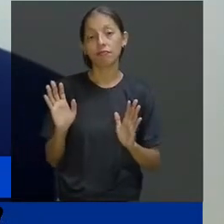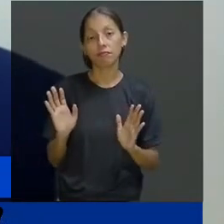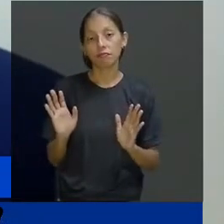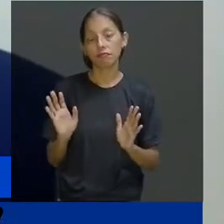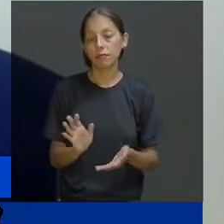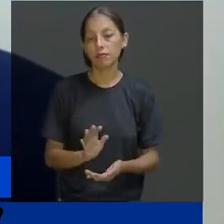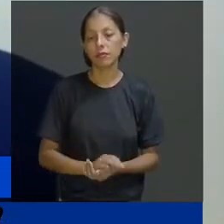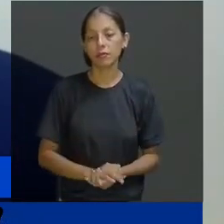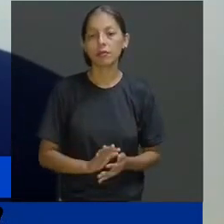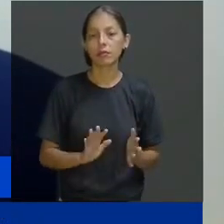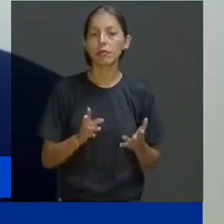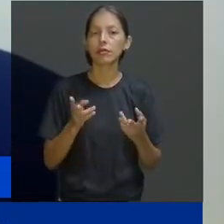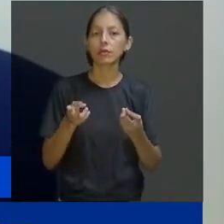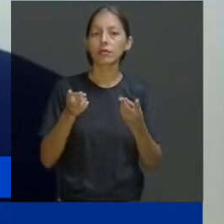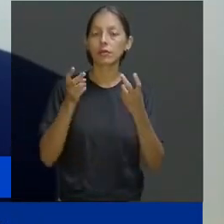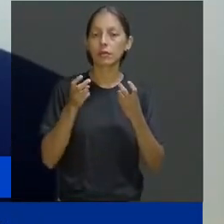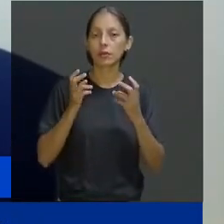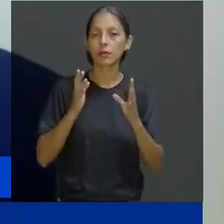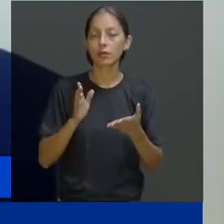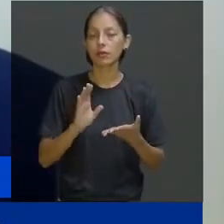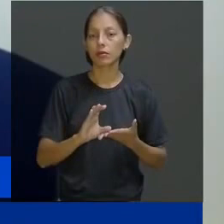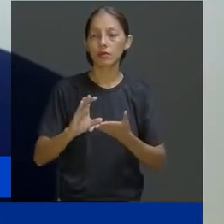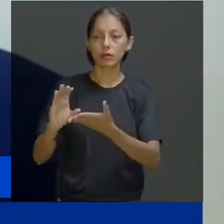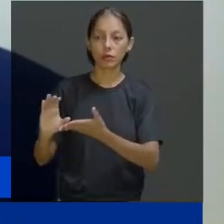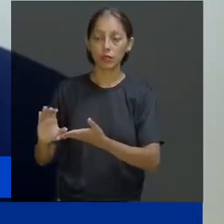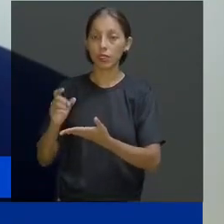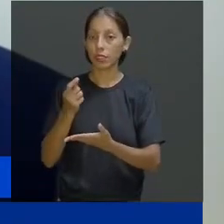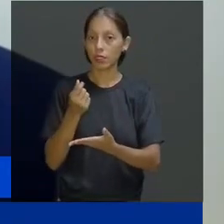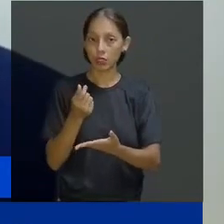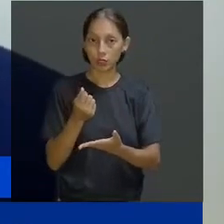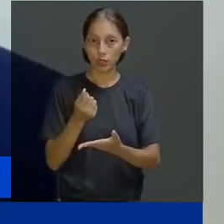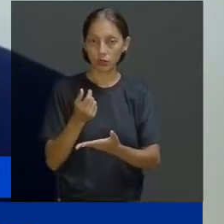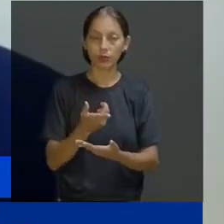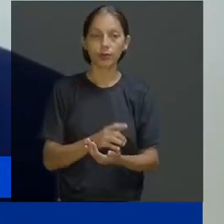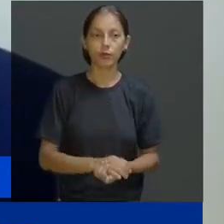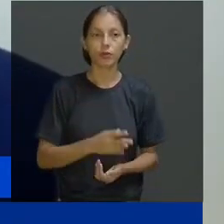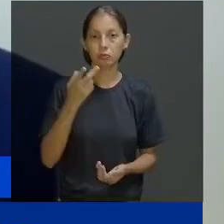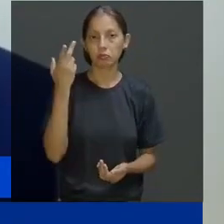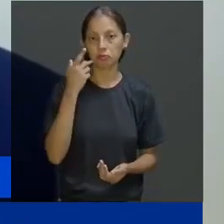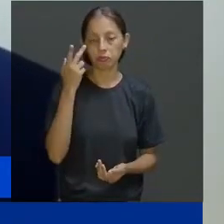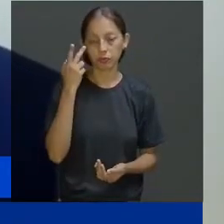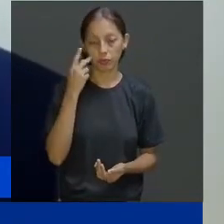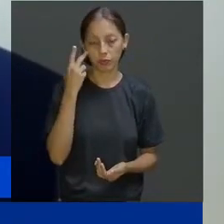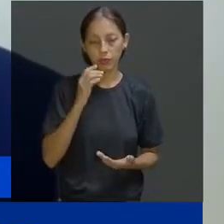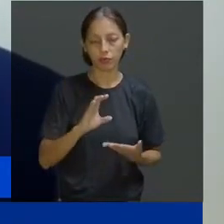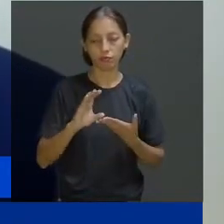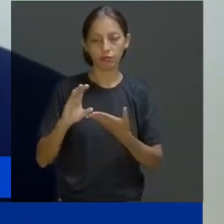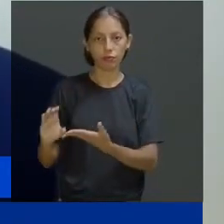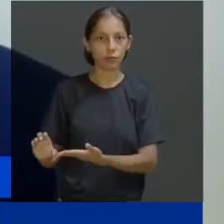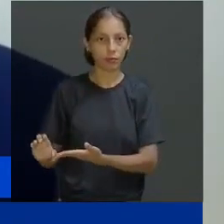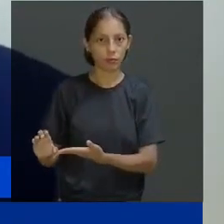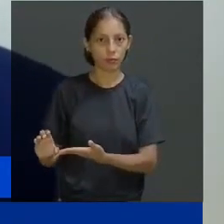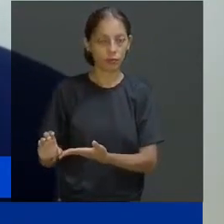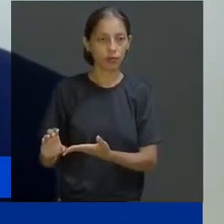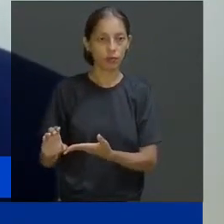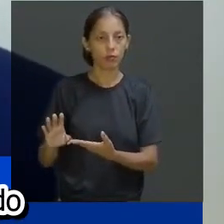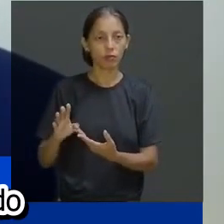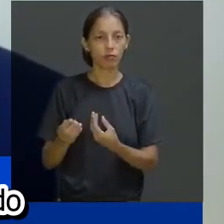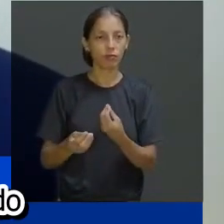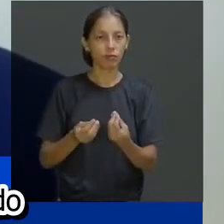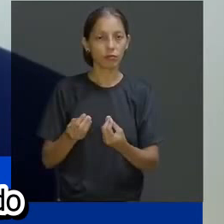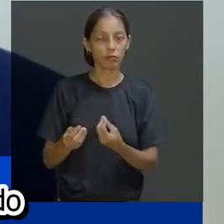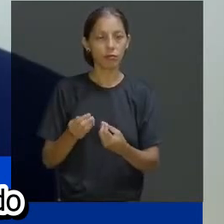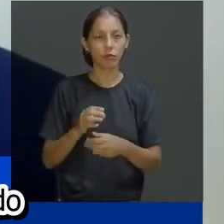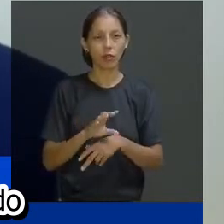à inobservância de repasse do percentual mínimo de recursos públicos eleitorais para as candidaturas femininas e negras e a